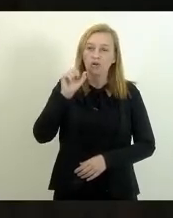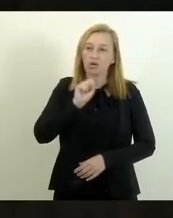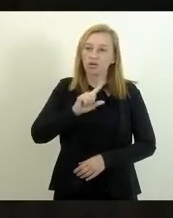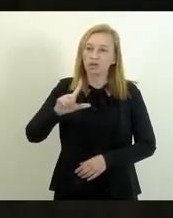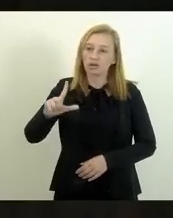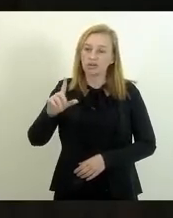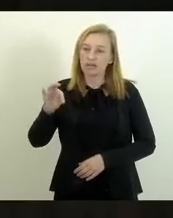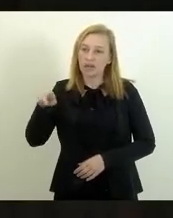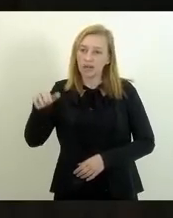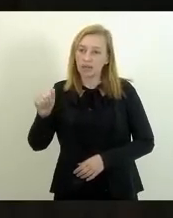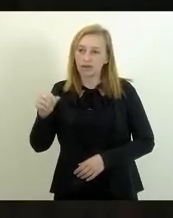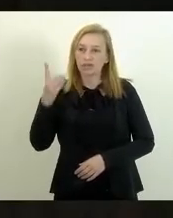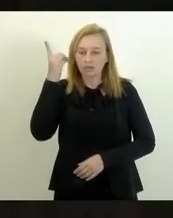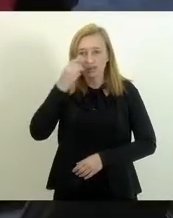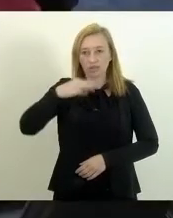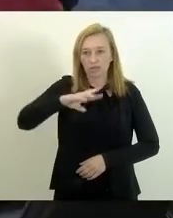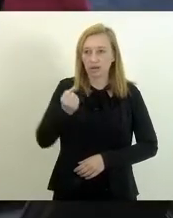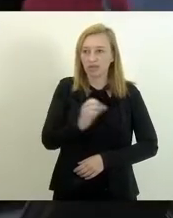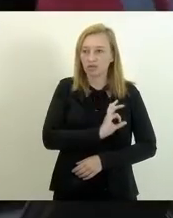Rocha.